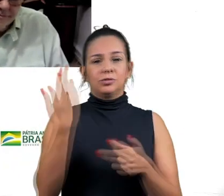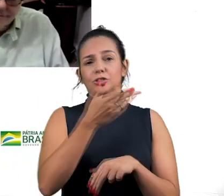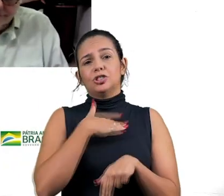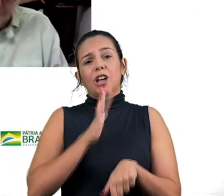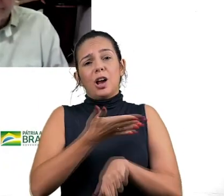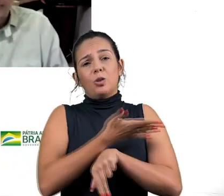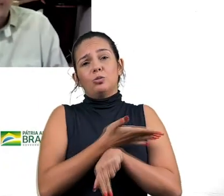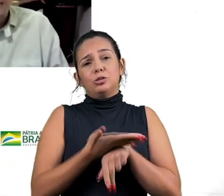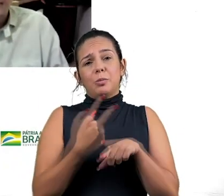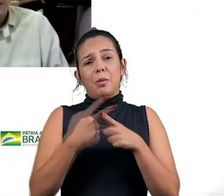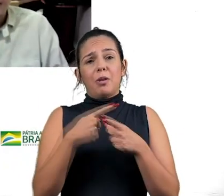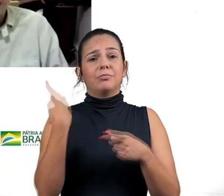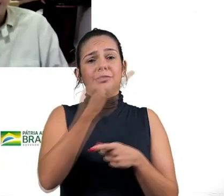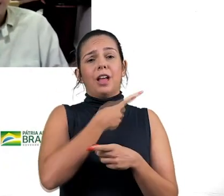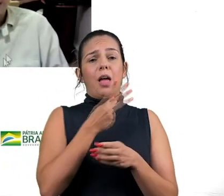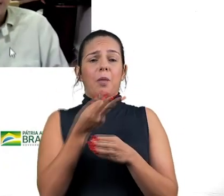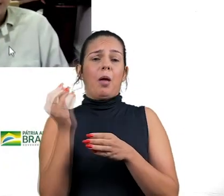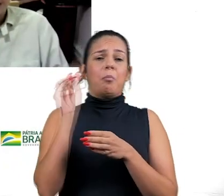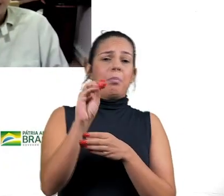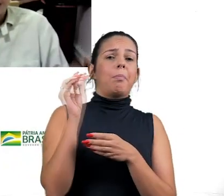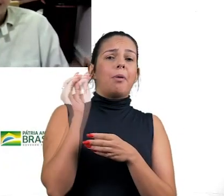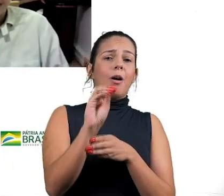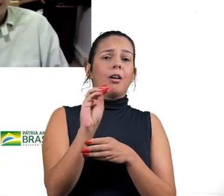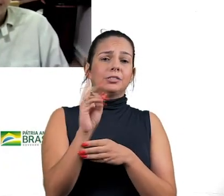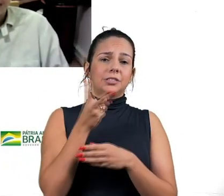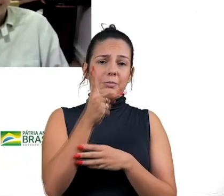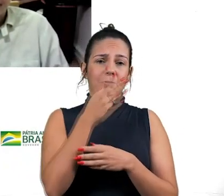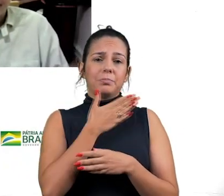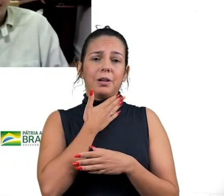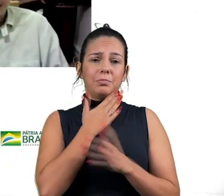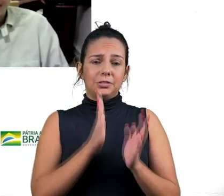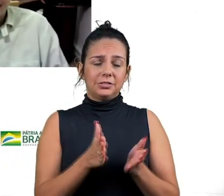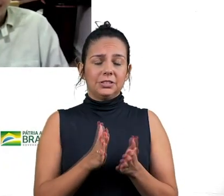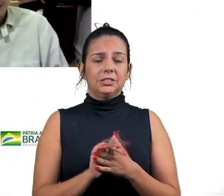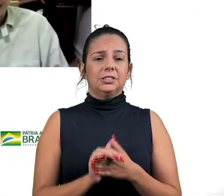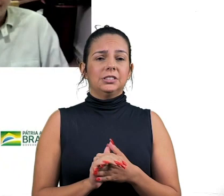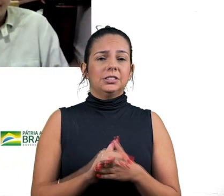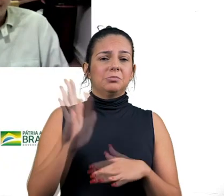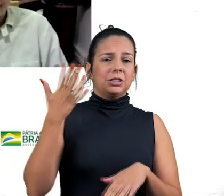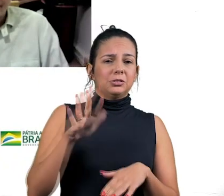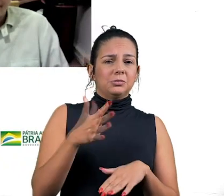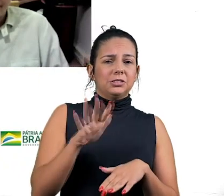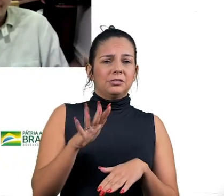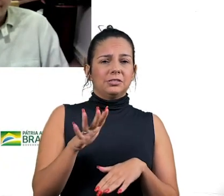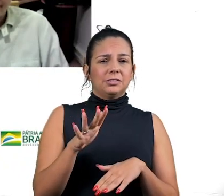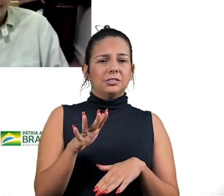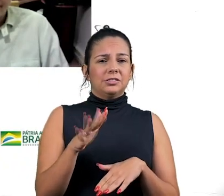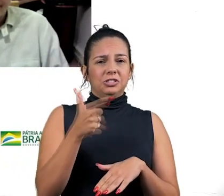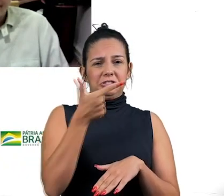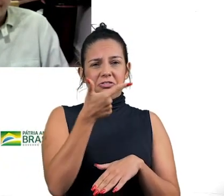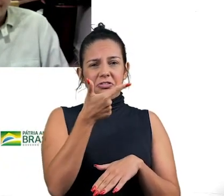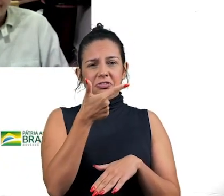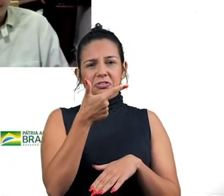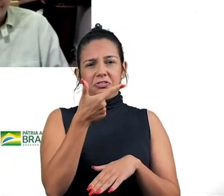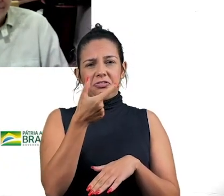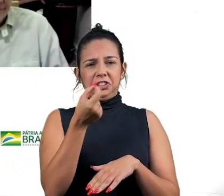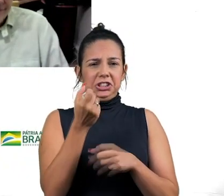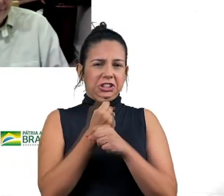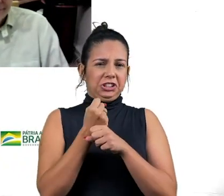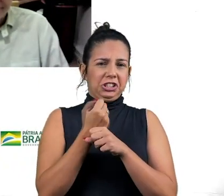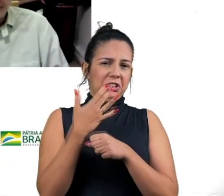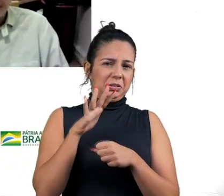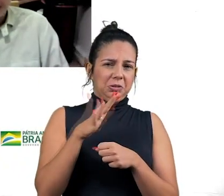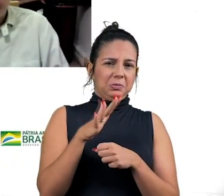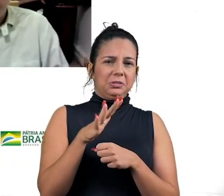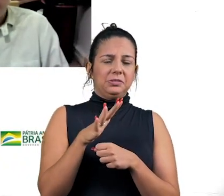apresentador Afonso Borges está sentado em um estúdio. Ao fundo, há cartazes com a logo do Sempre um Papo em diversas